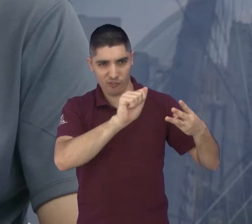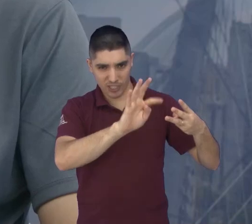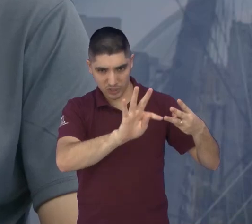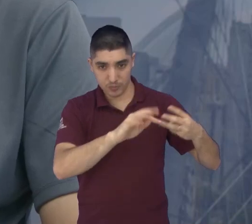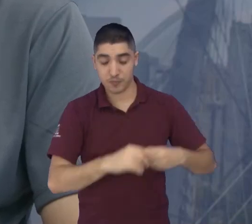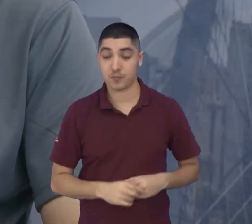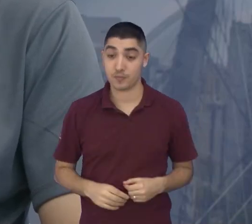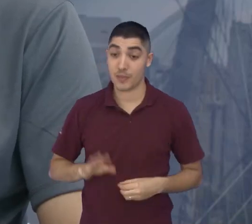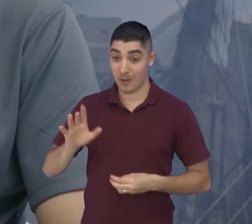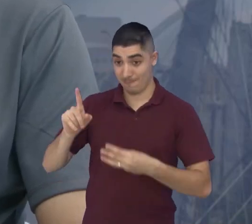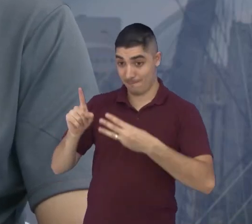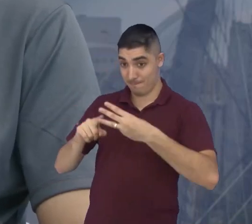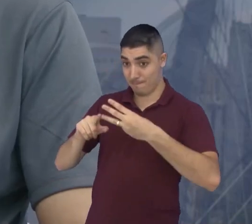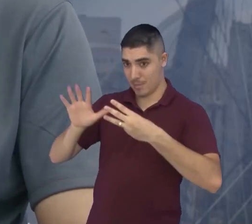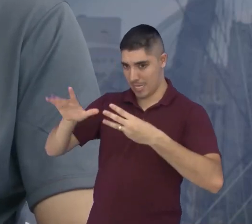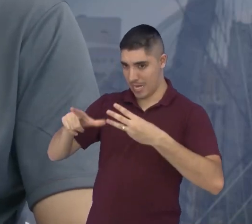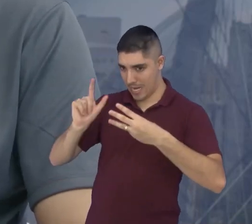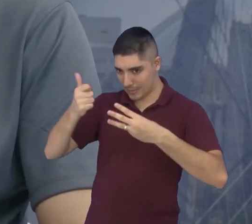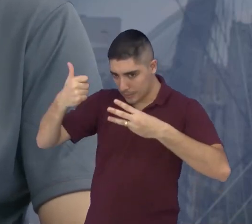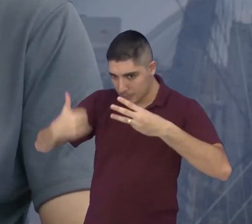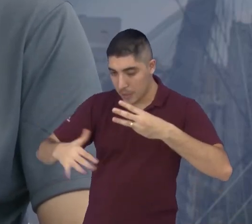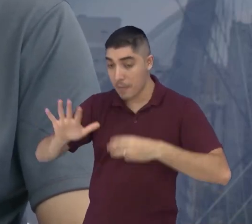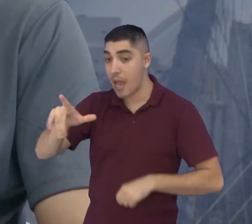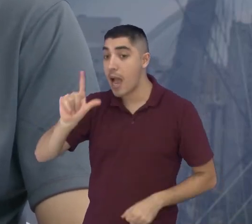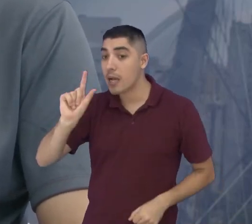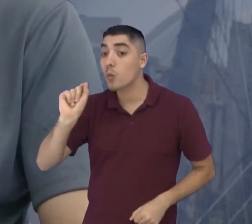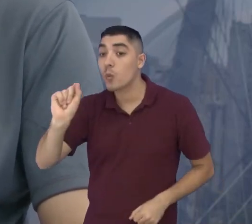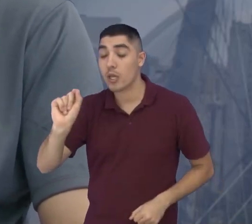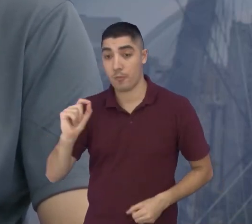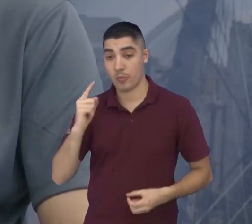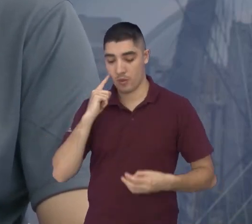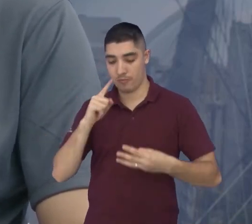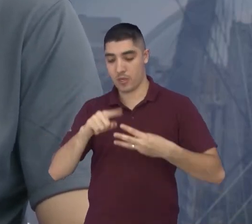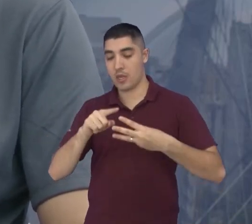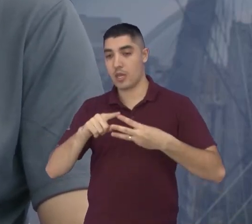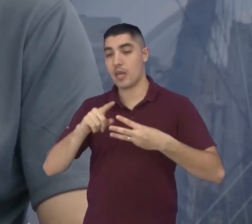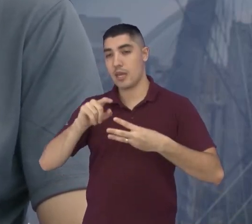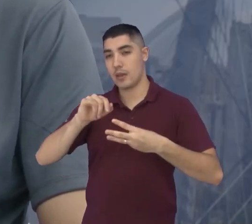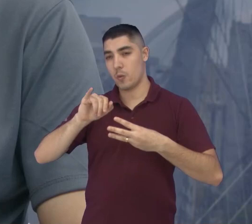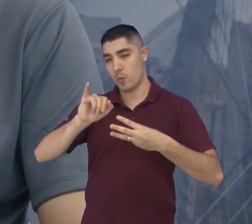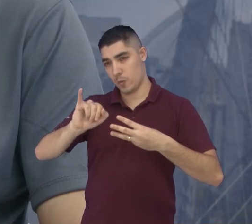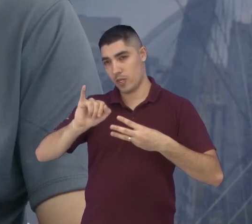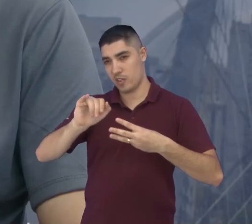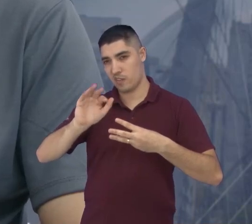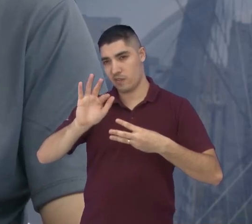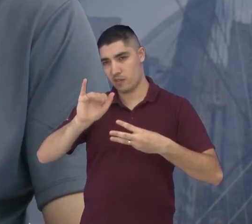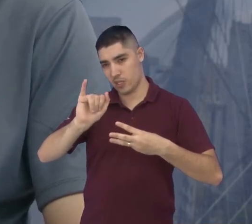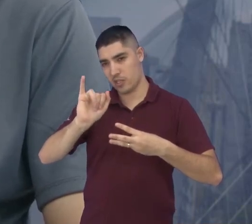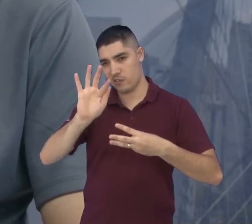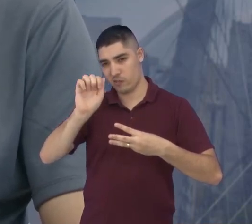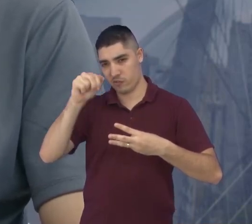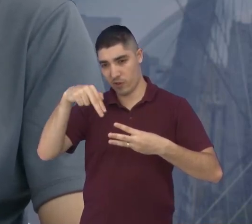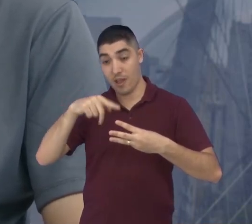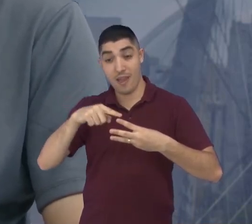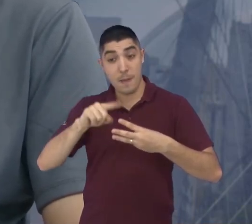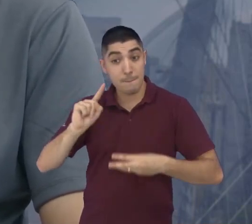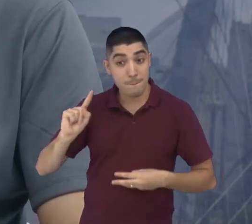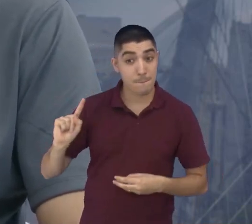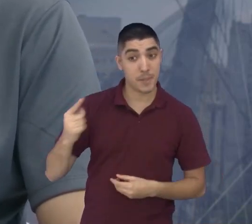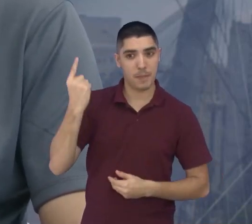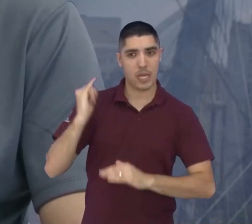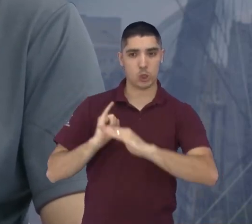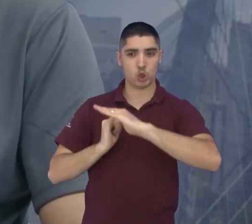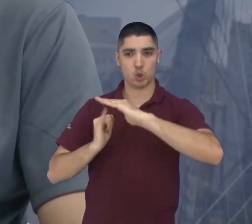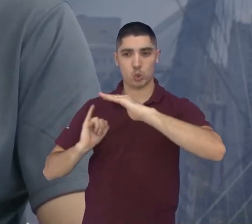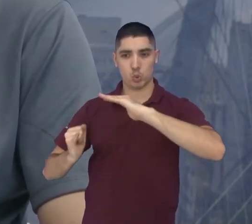do CONDEFAT, é interessante ver essa questão do IFAM. O IFAM, ele foi o primeiro órgão, né,